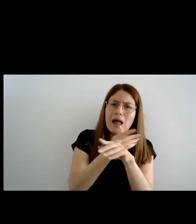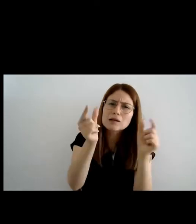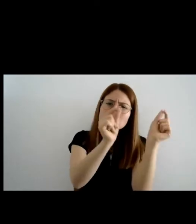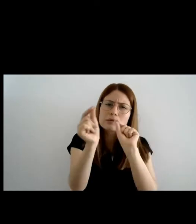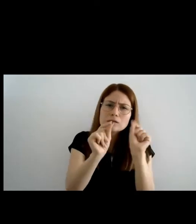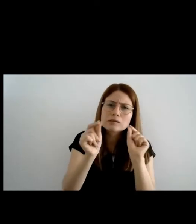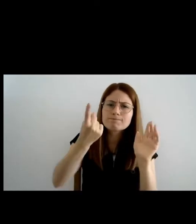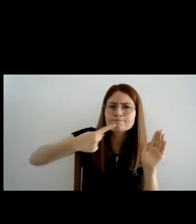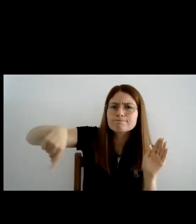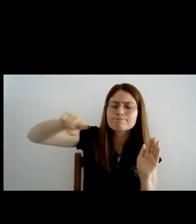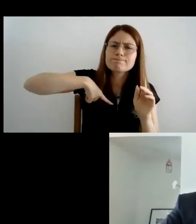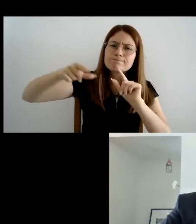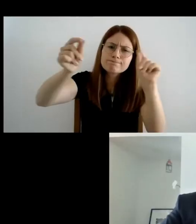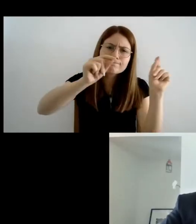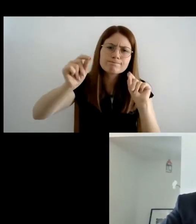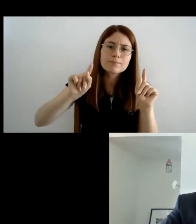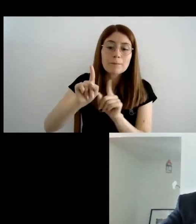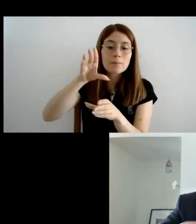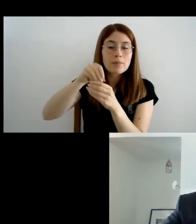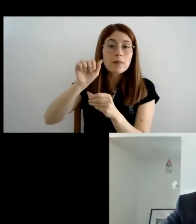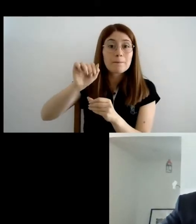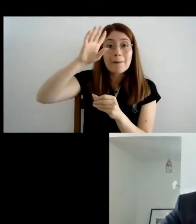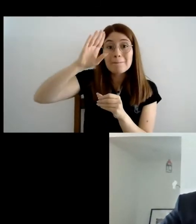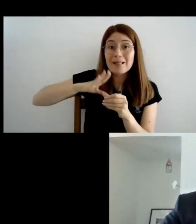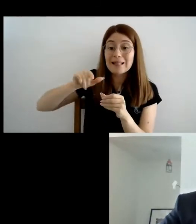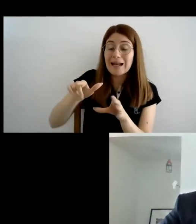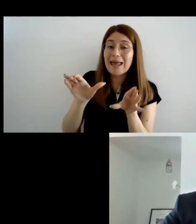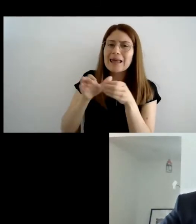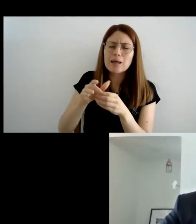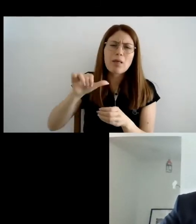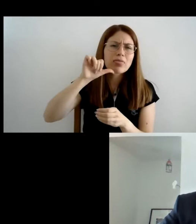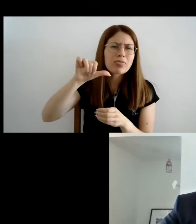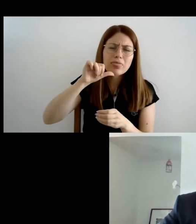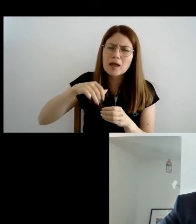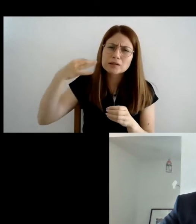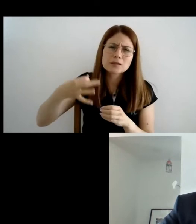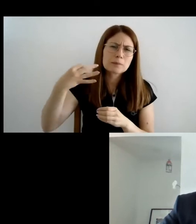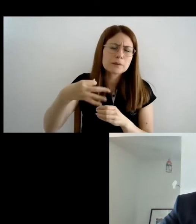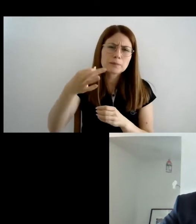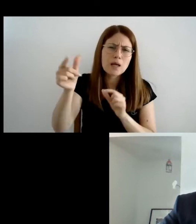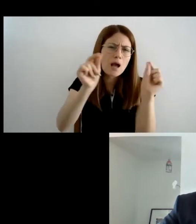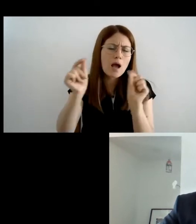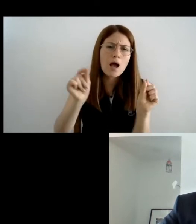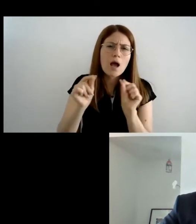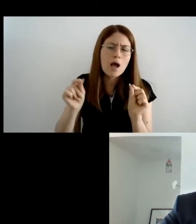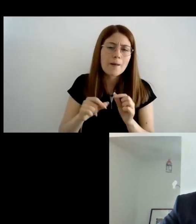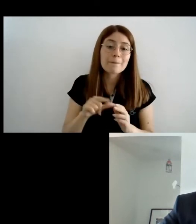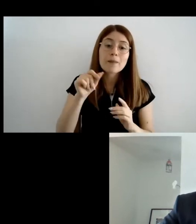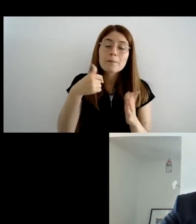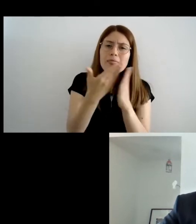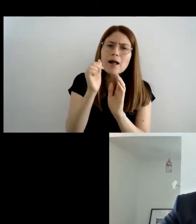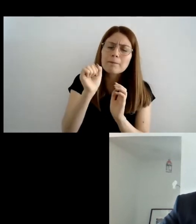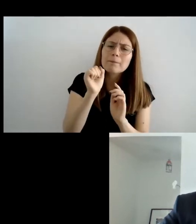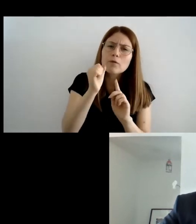mesa redonda, mesmo na organização militar, nestas equipas, são uma constante. A oferta de realização profissional